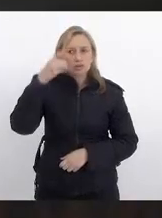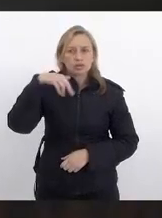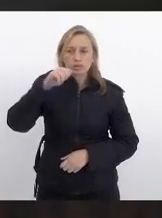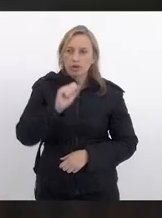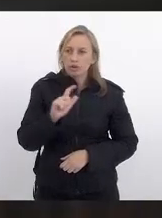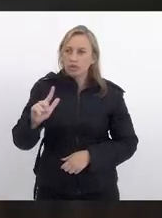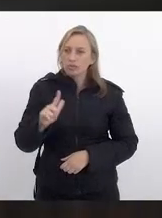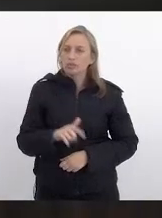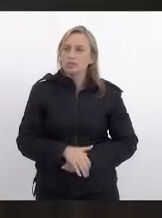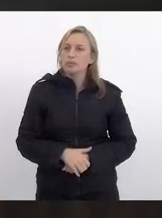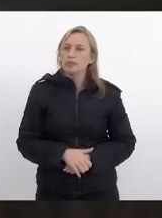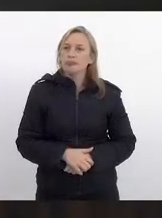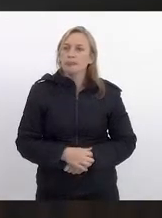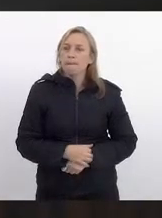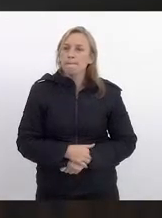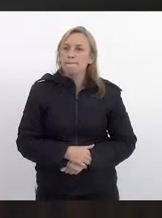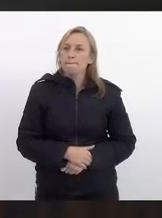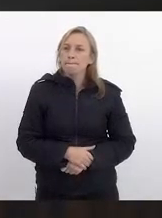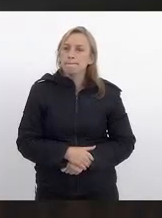Noel de Carvalho